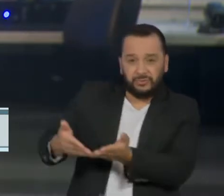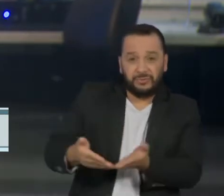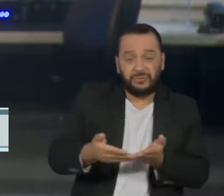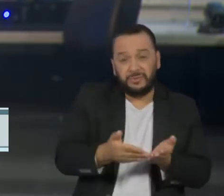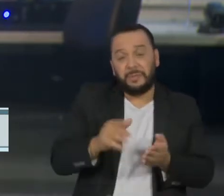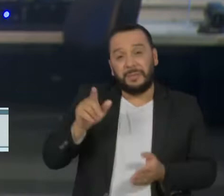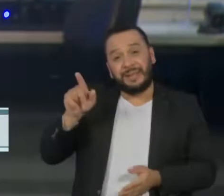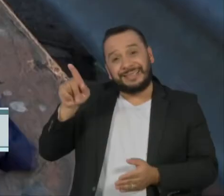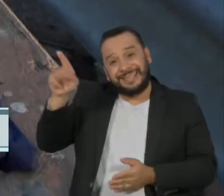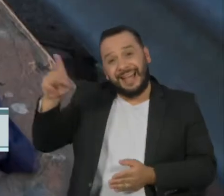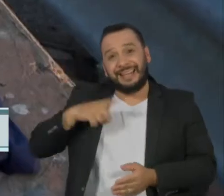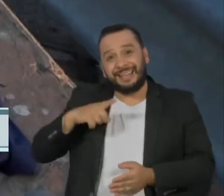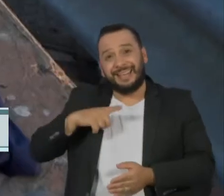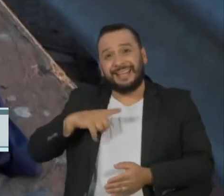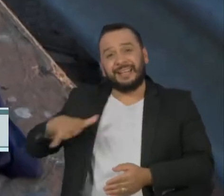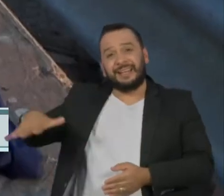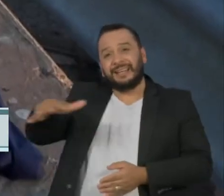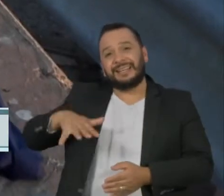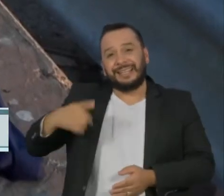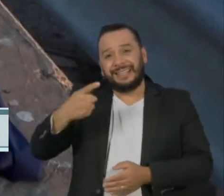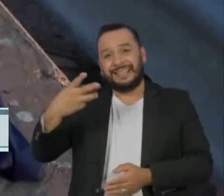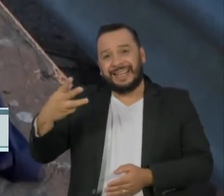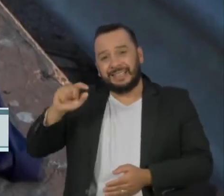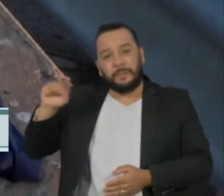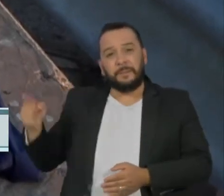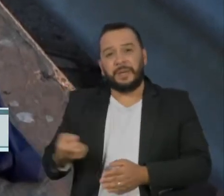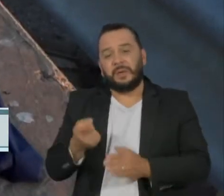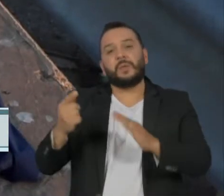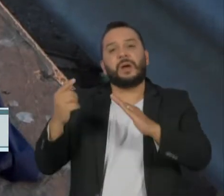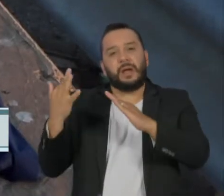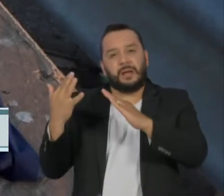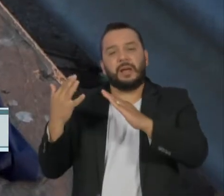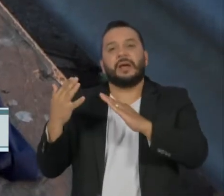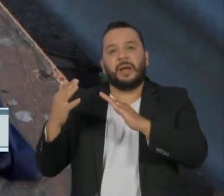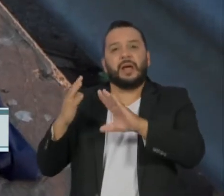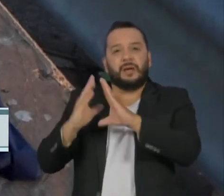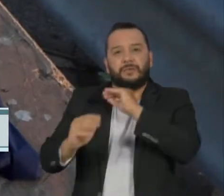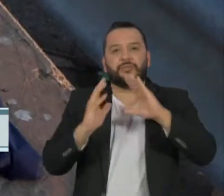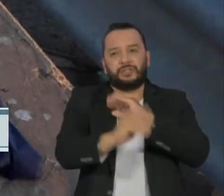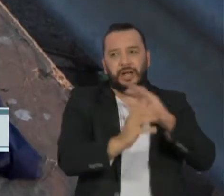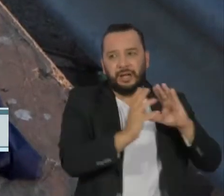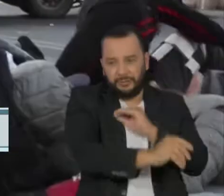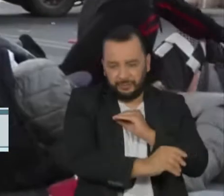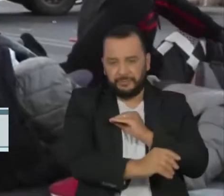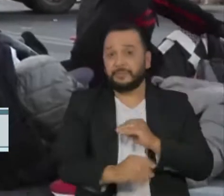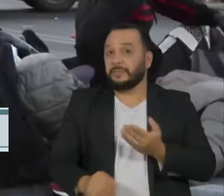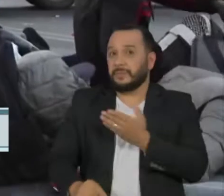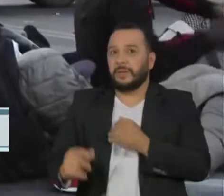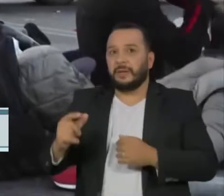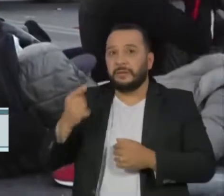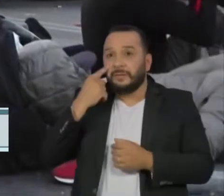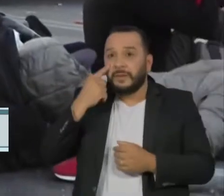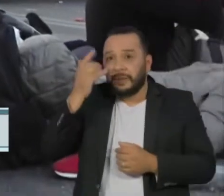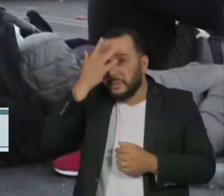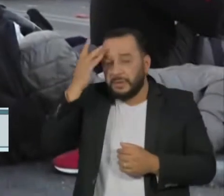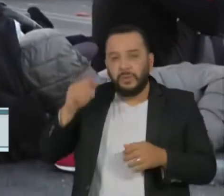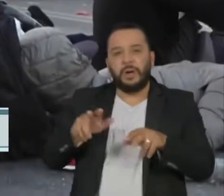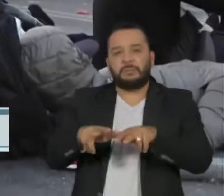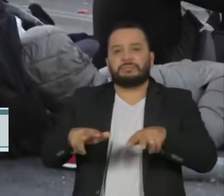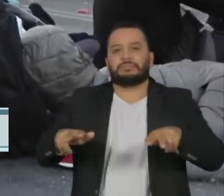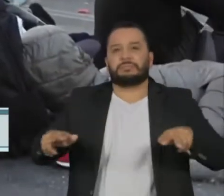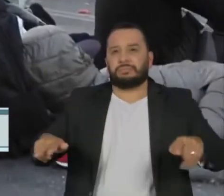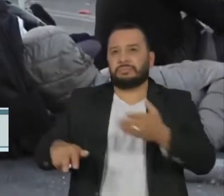13 mil refugiados eu vou esperar amanhã milhares de imigrantes acordaram nas margens de estradas em